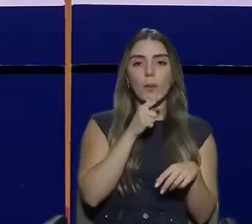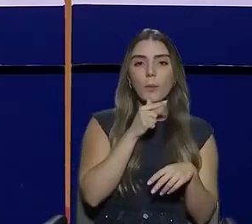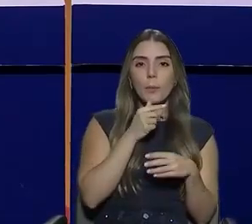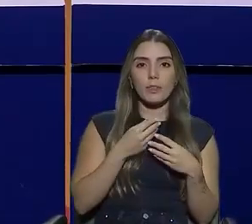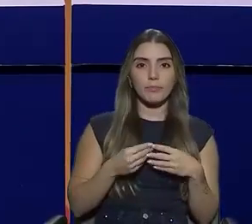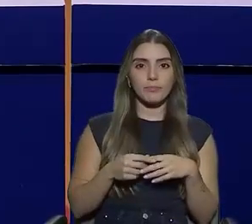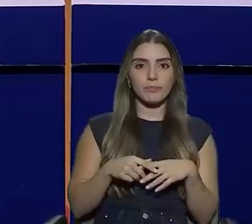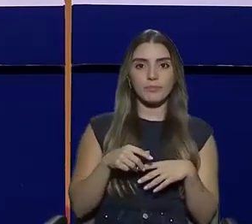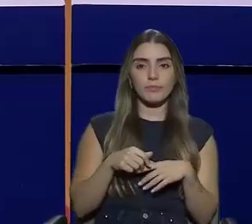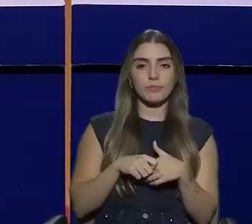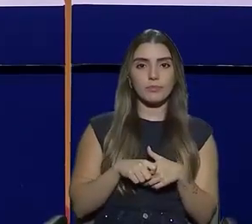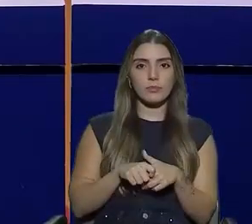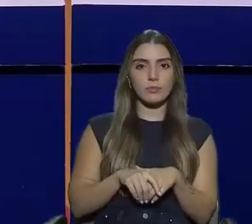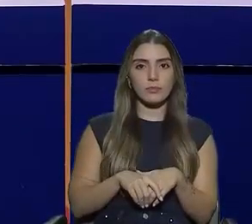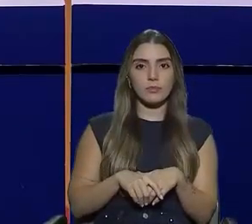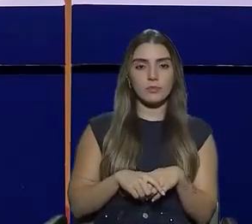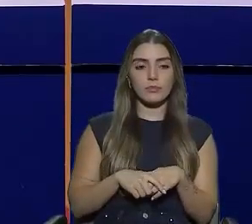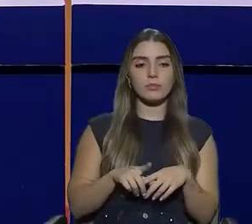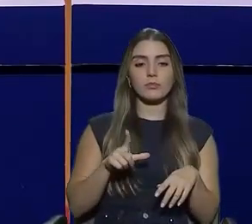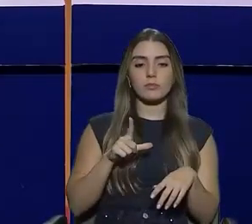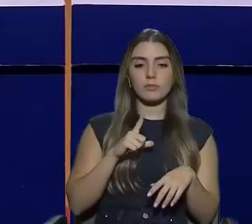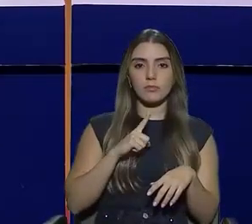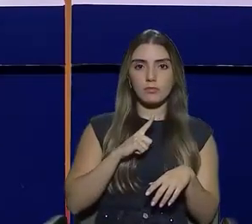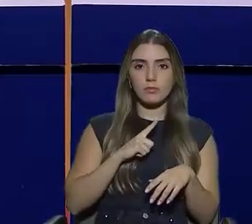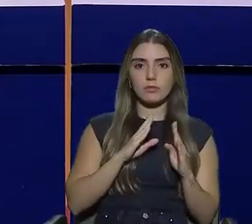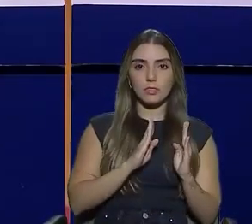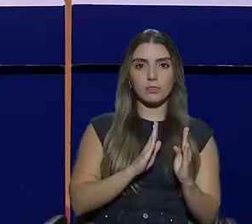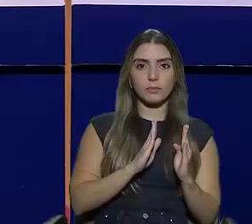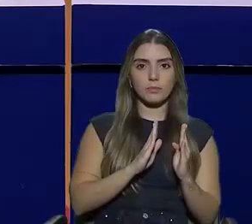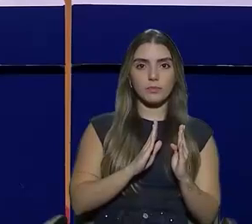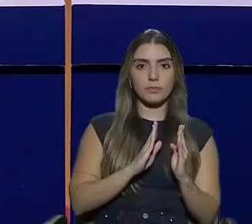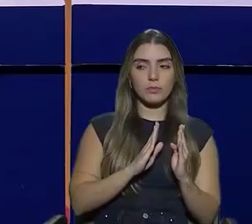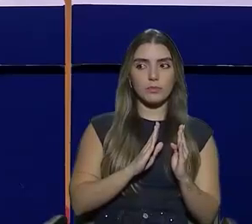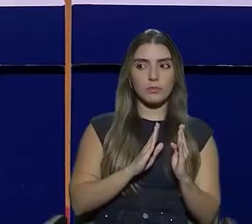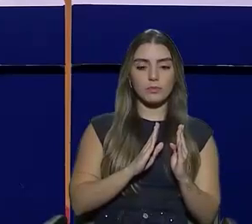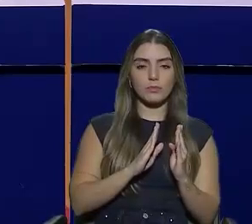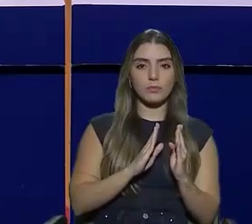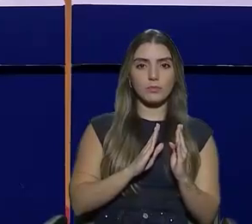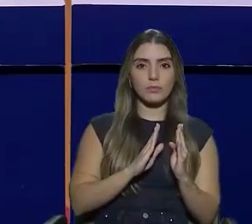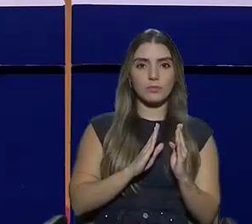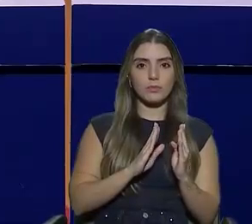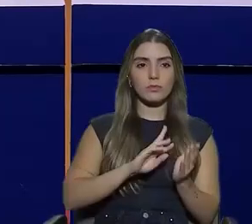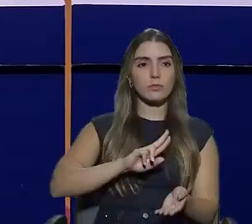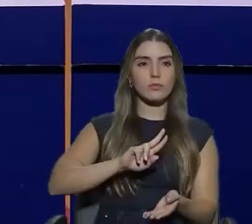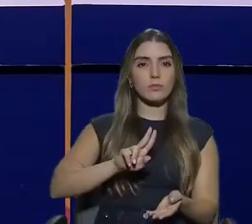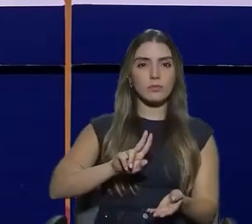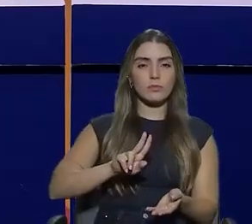ele lá atrás, tem uma passagem que não